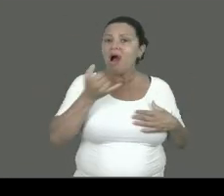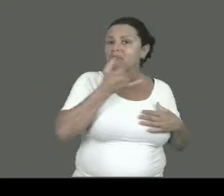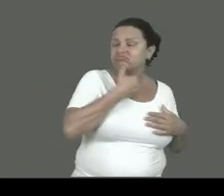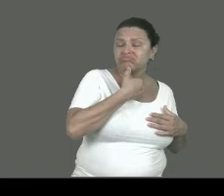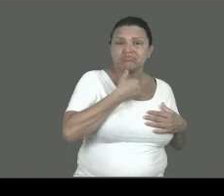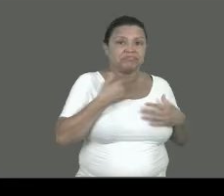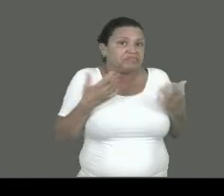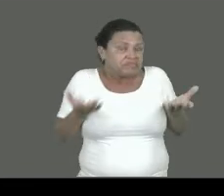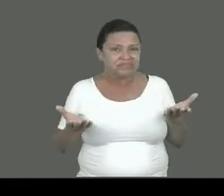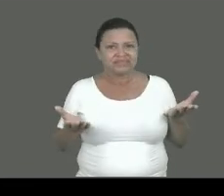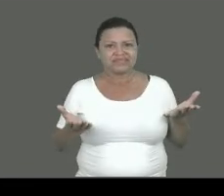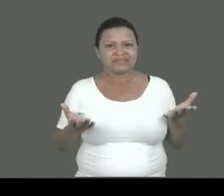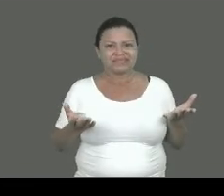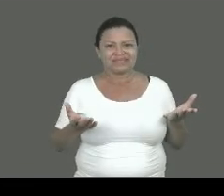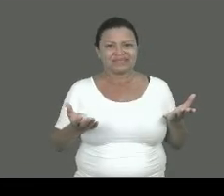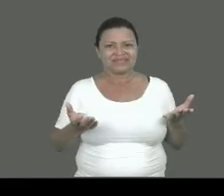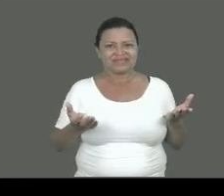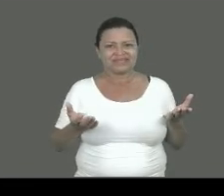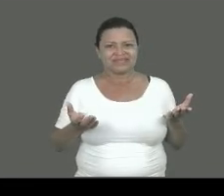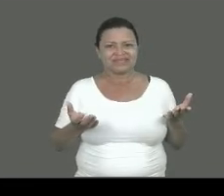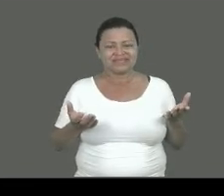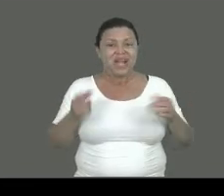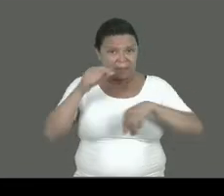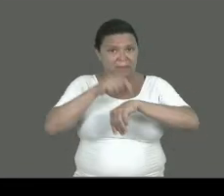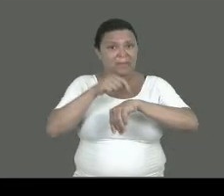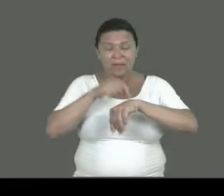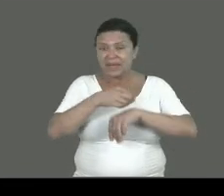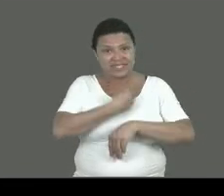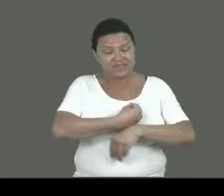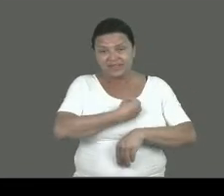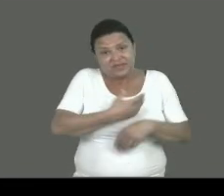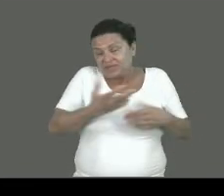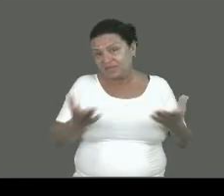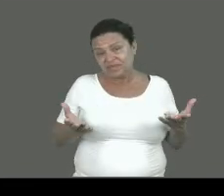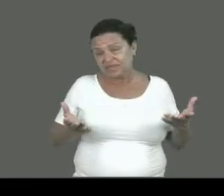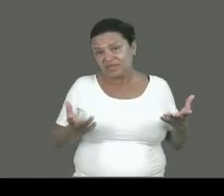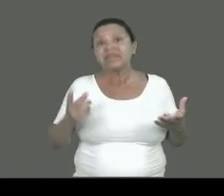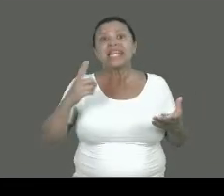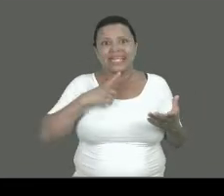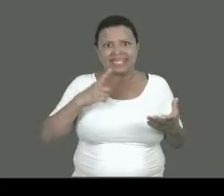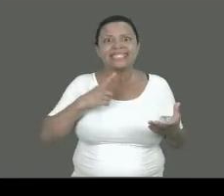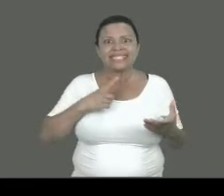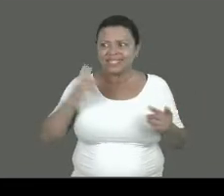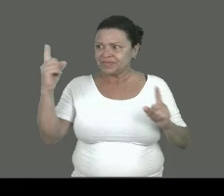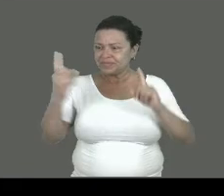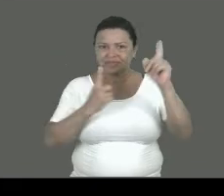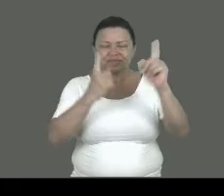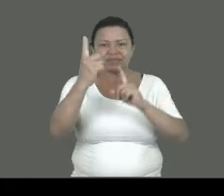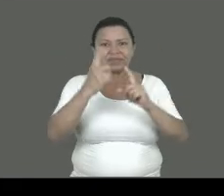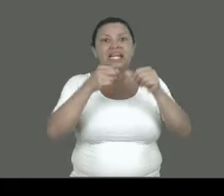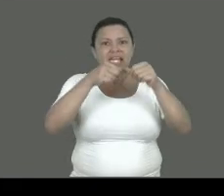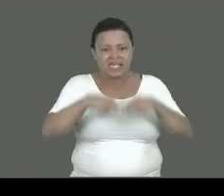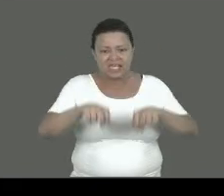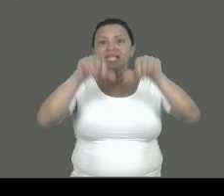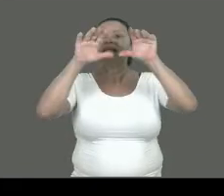tristeza, e com diferentes momentos de vida. Tem gente que chega para